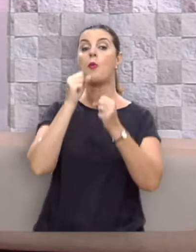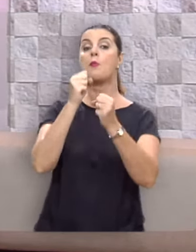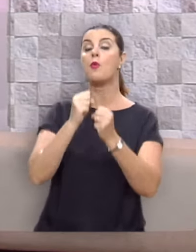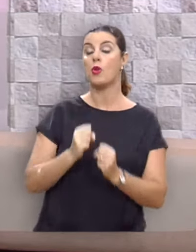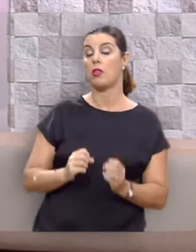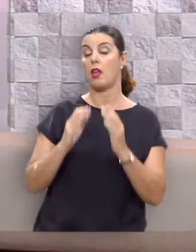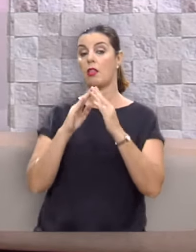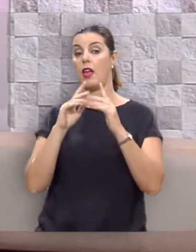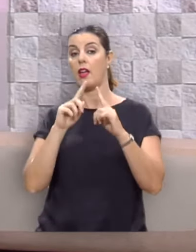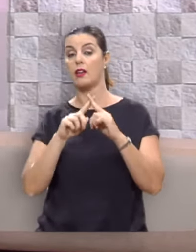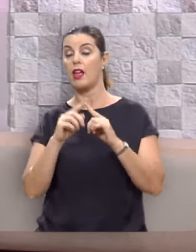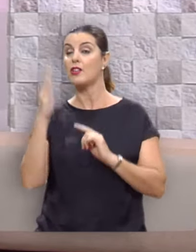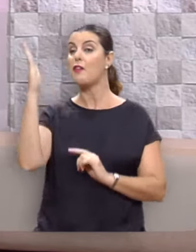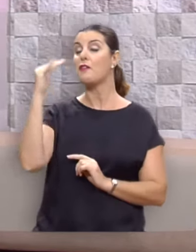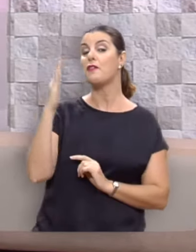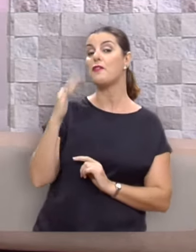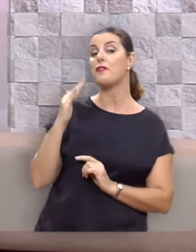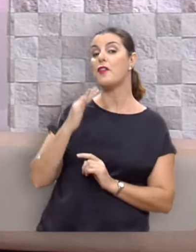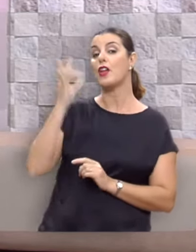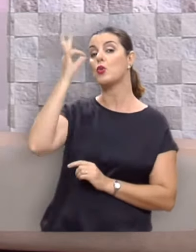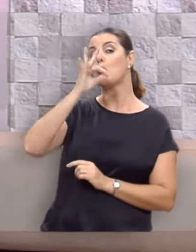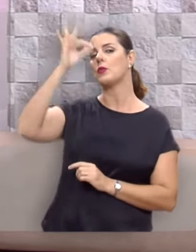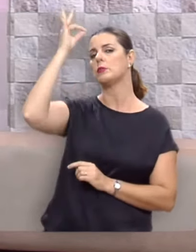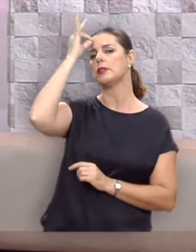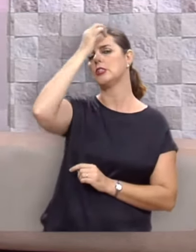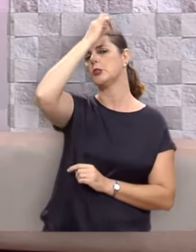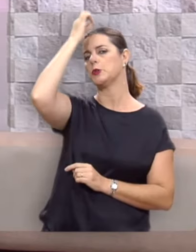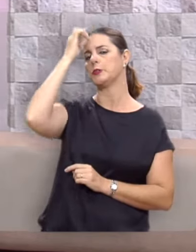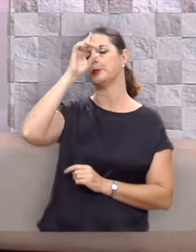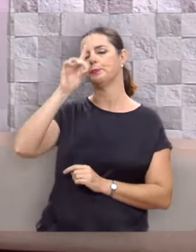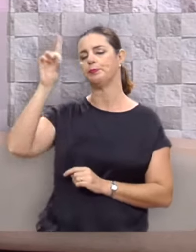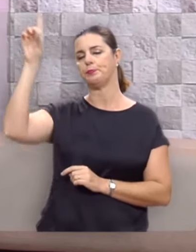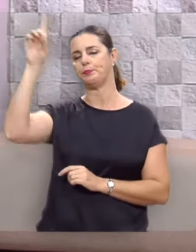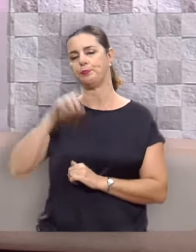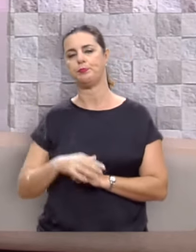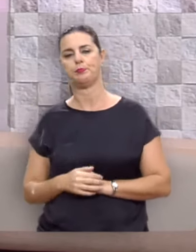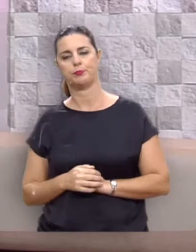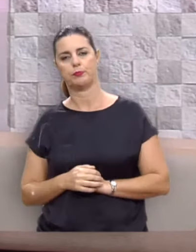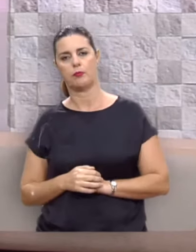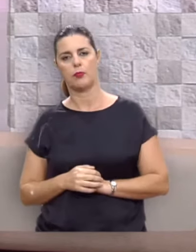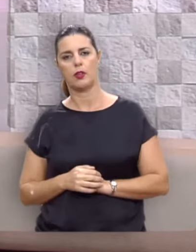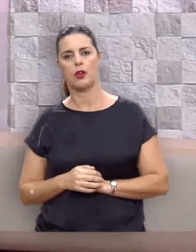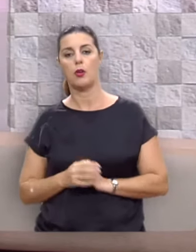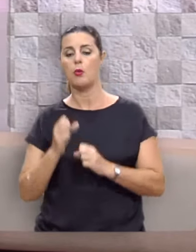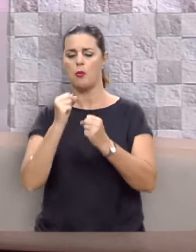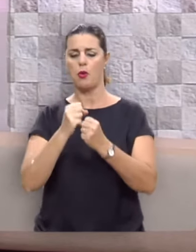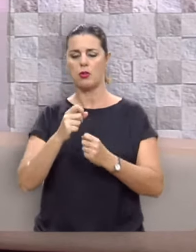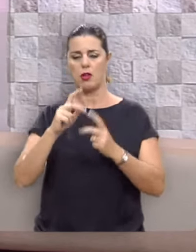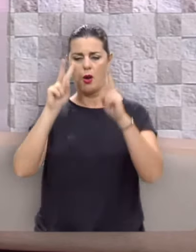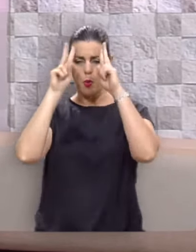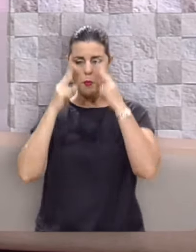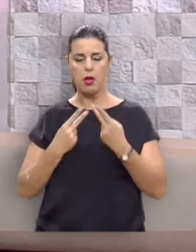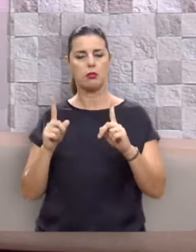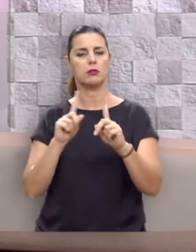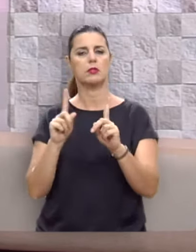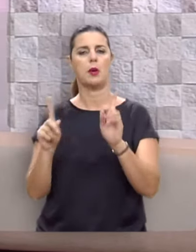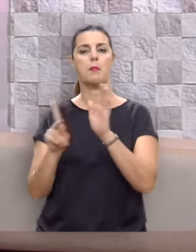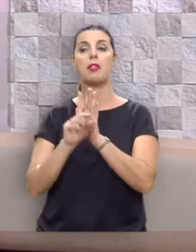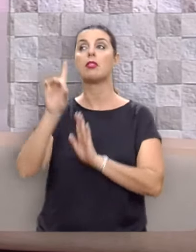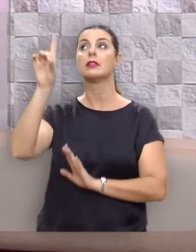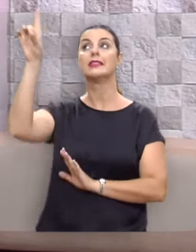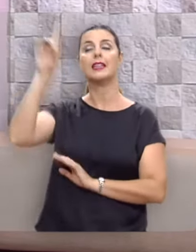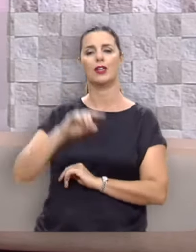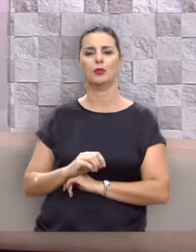da igreja emana do Espírito Santo de Deus. Não é um poder humano, é um poder